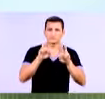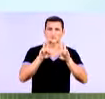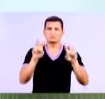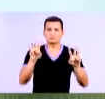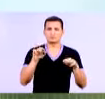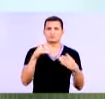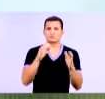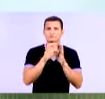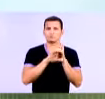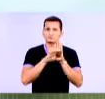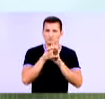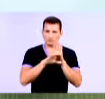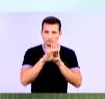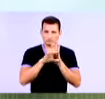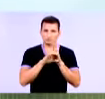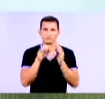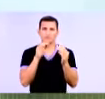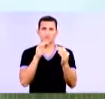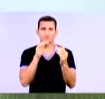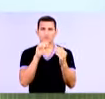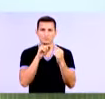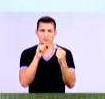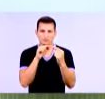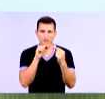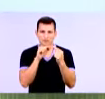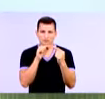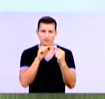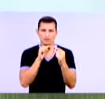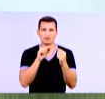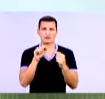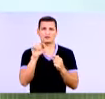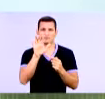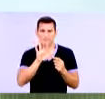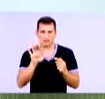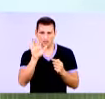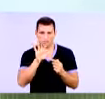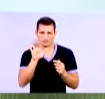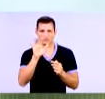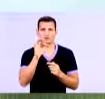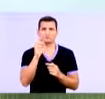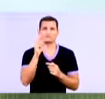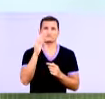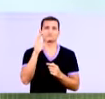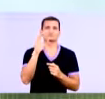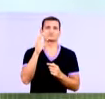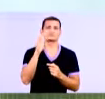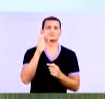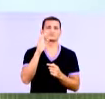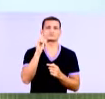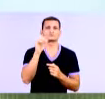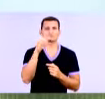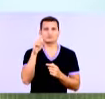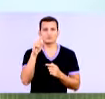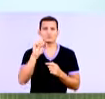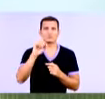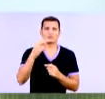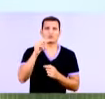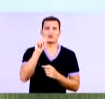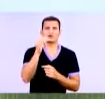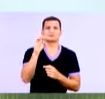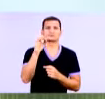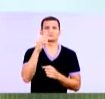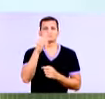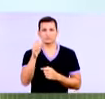de associar uma imagem a uma funcionalidade do sistema, associar uma imagem a uma ação que ficará